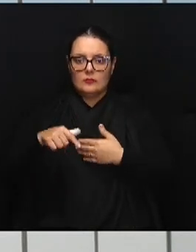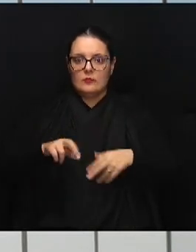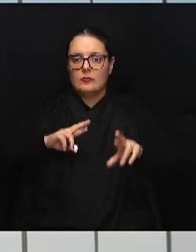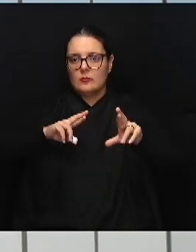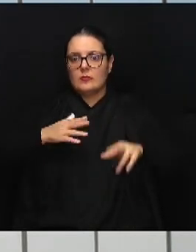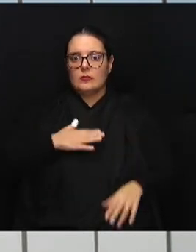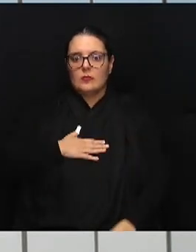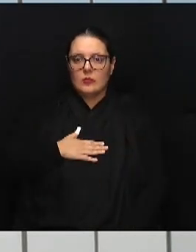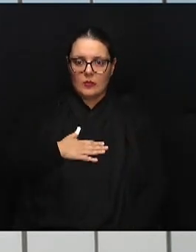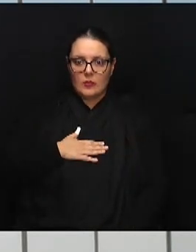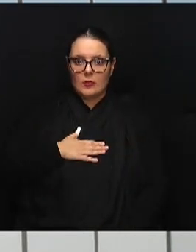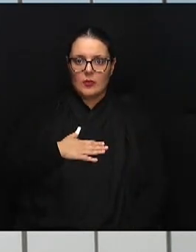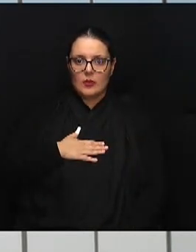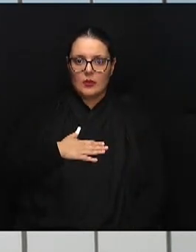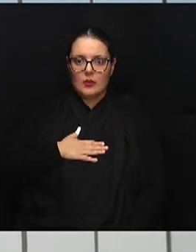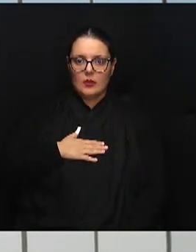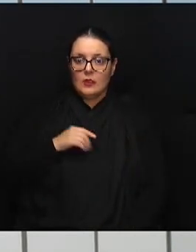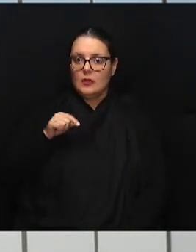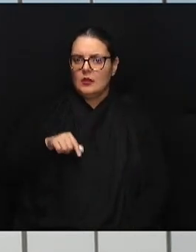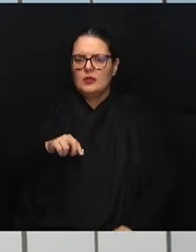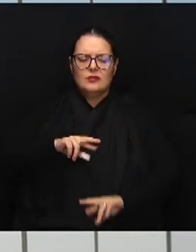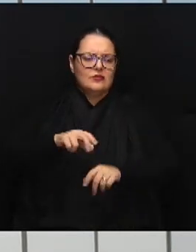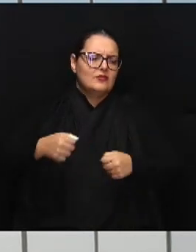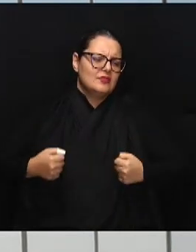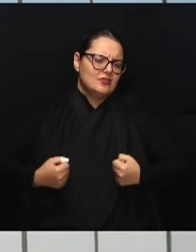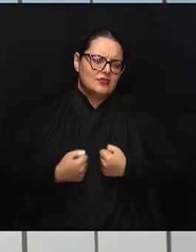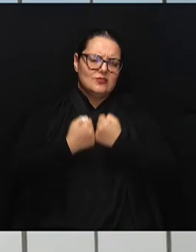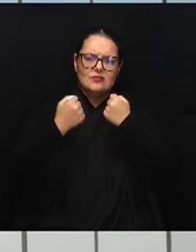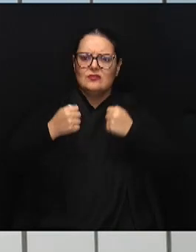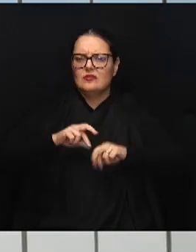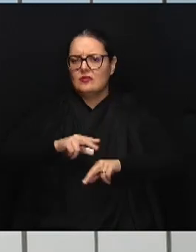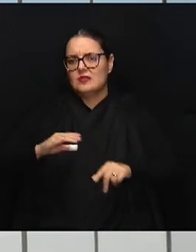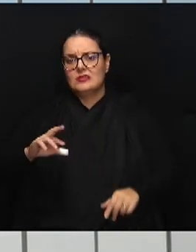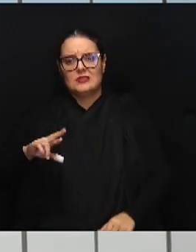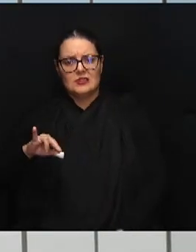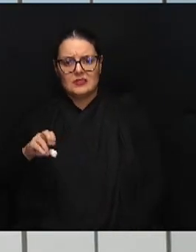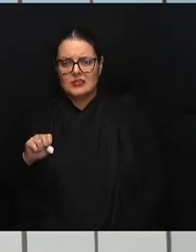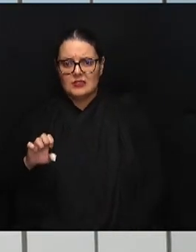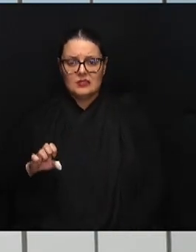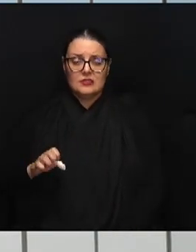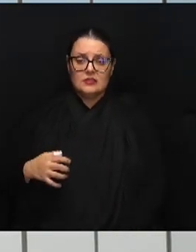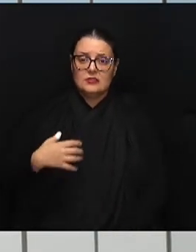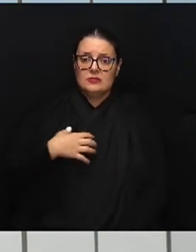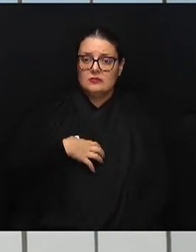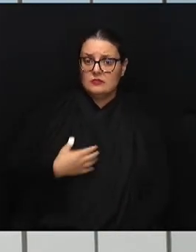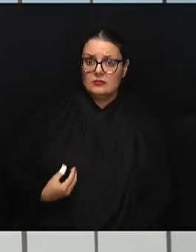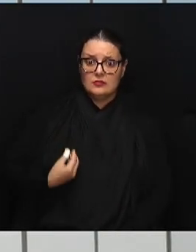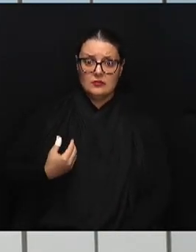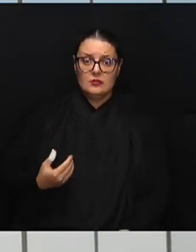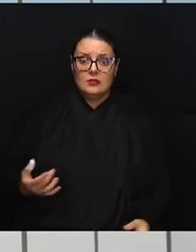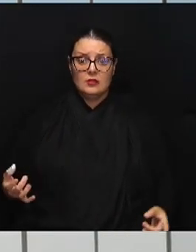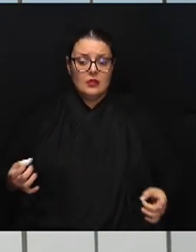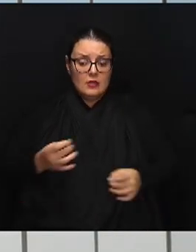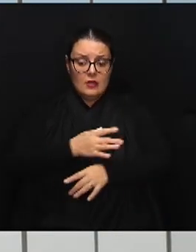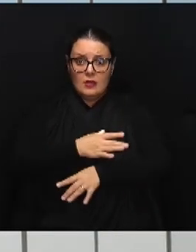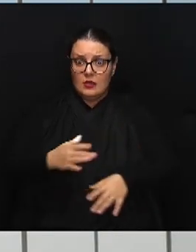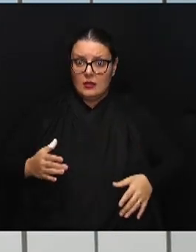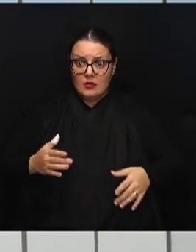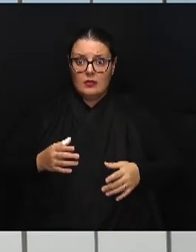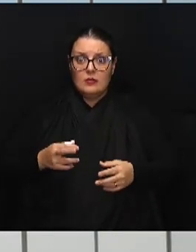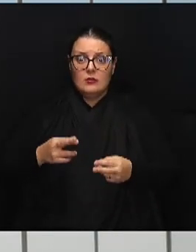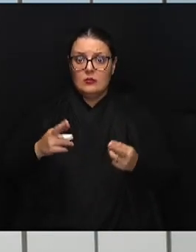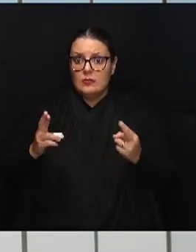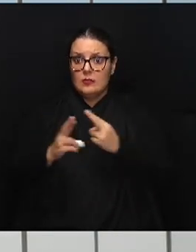mim. E nisso as pessoas têm muitos conflitos, muitas crises existenciais, e acabam até terminando relacionamentos que poderiam ser